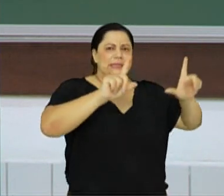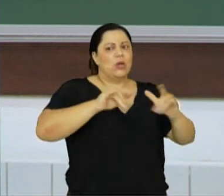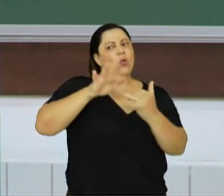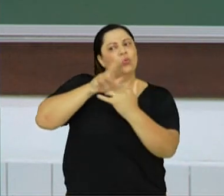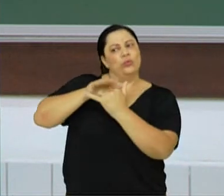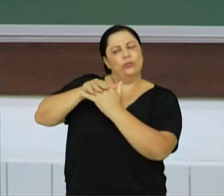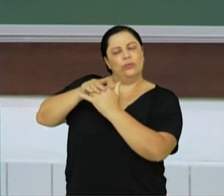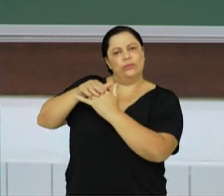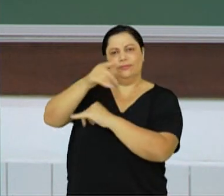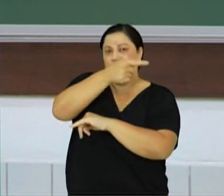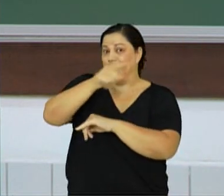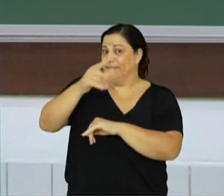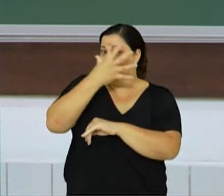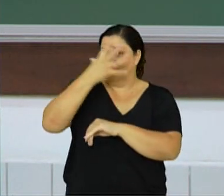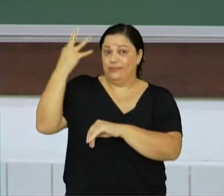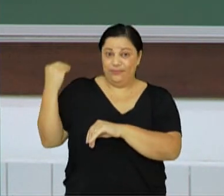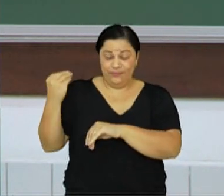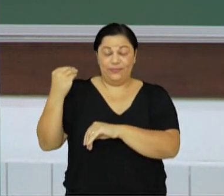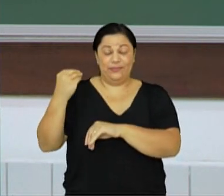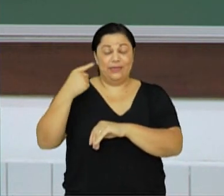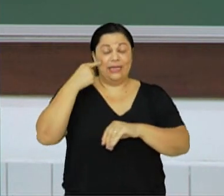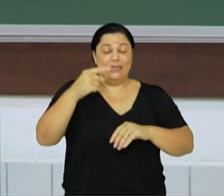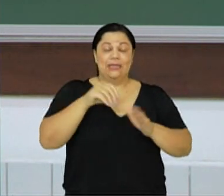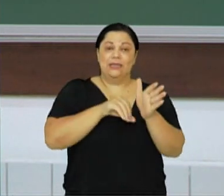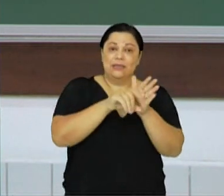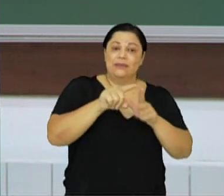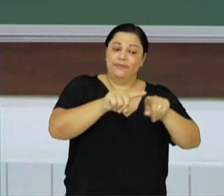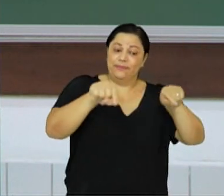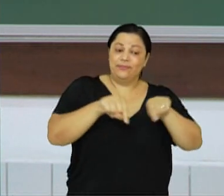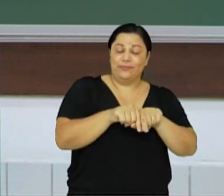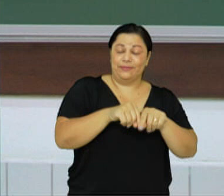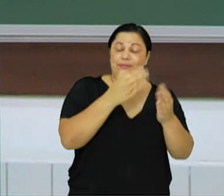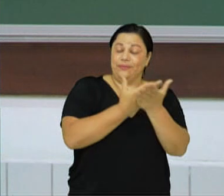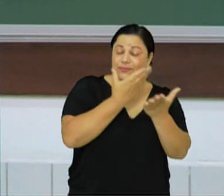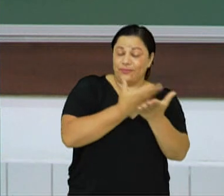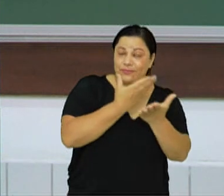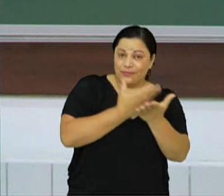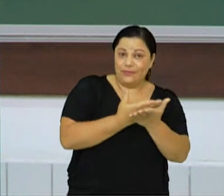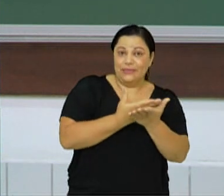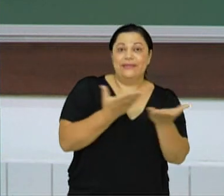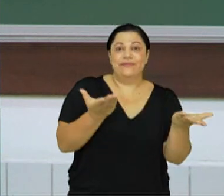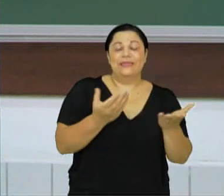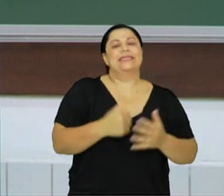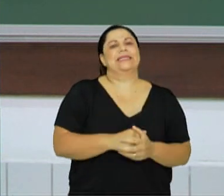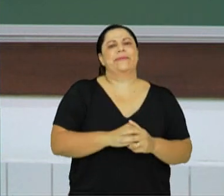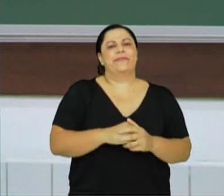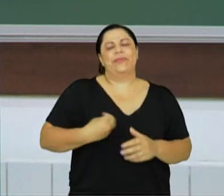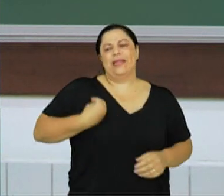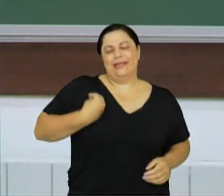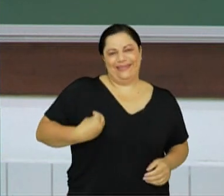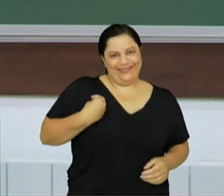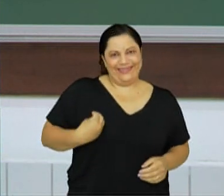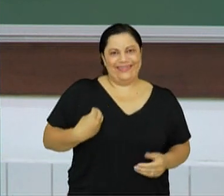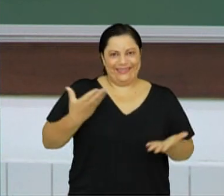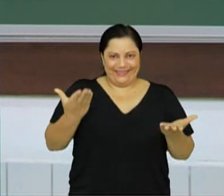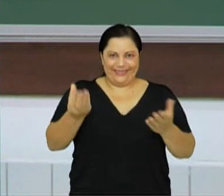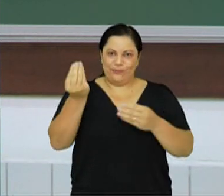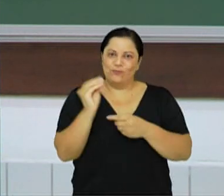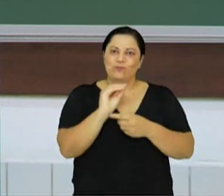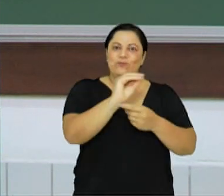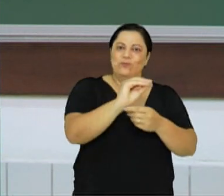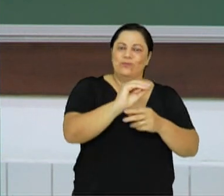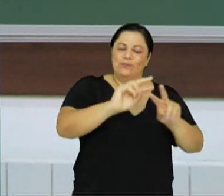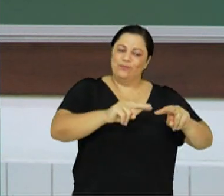não esquecer de entrar lá no Classroom e fazer a validação da sua presença, né? Que é